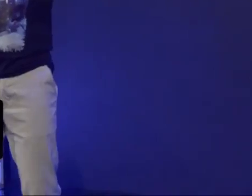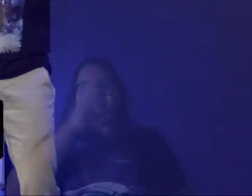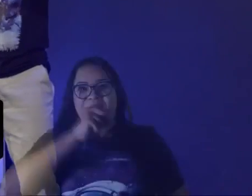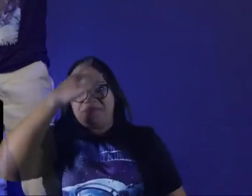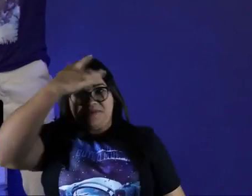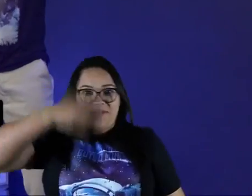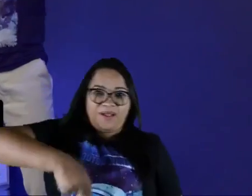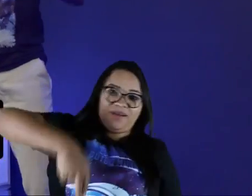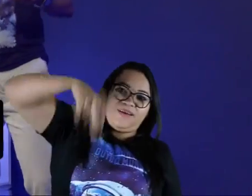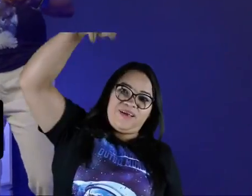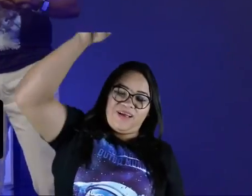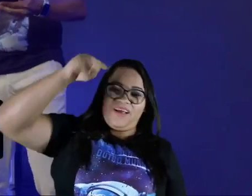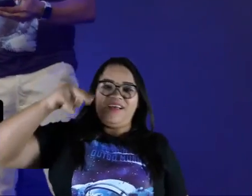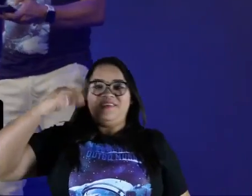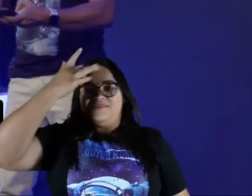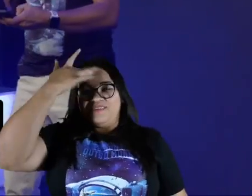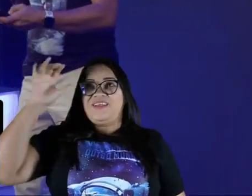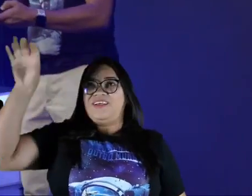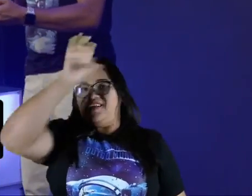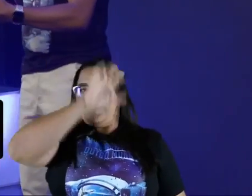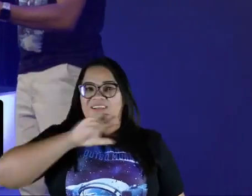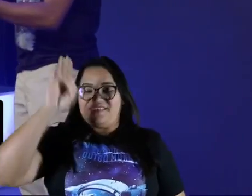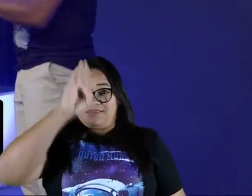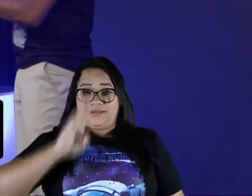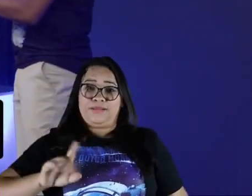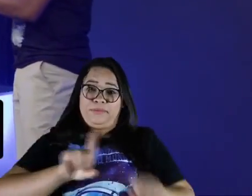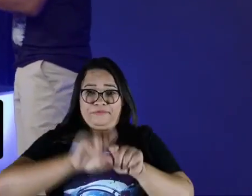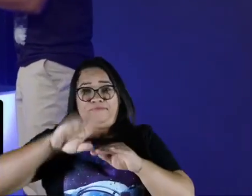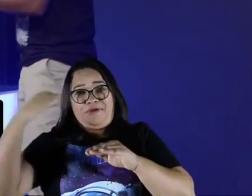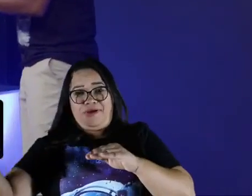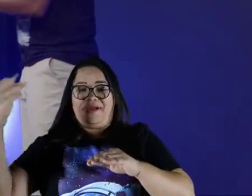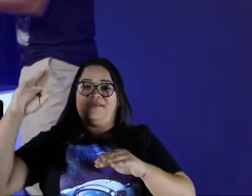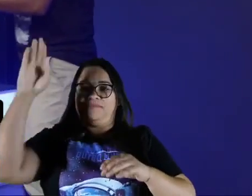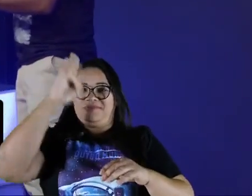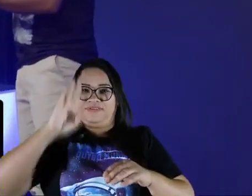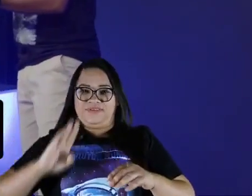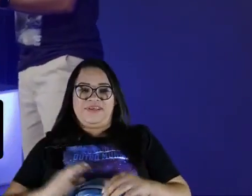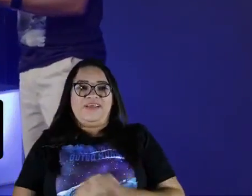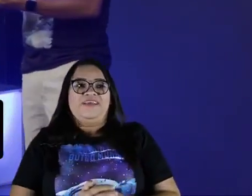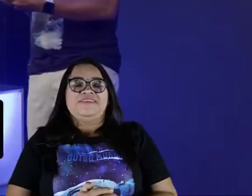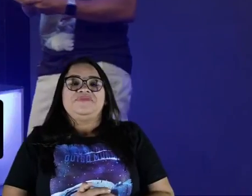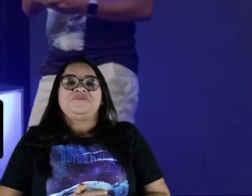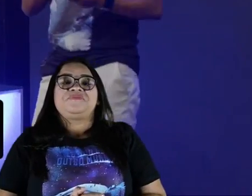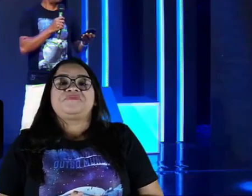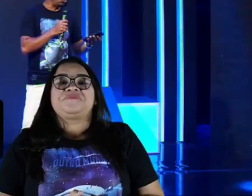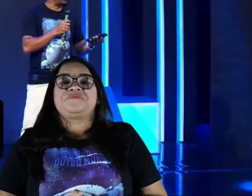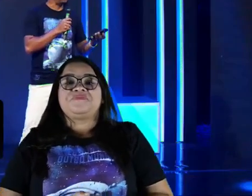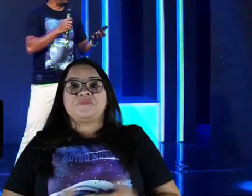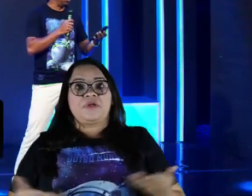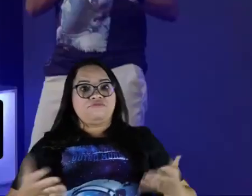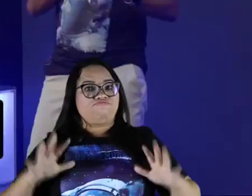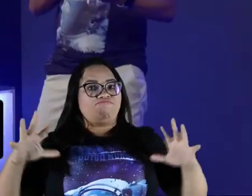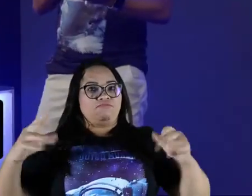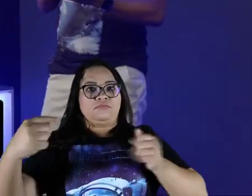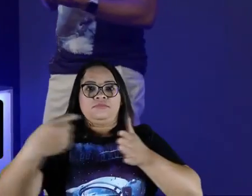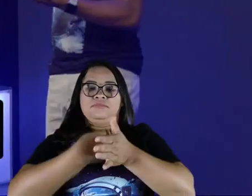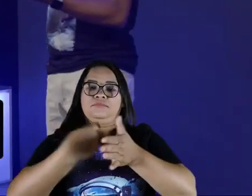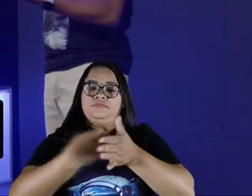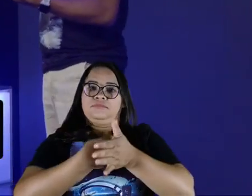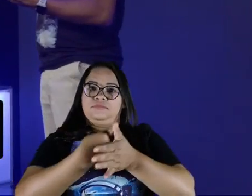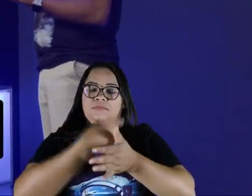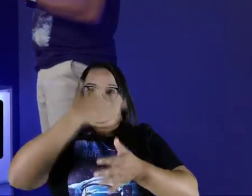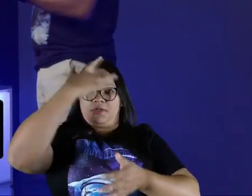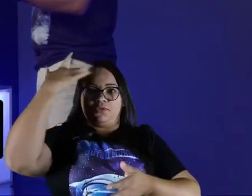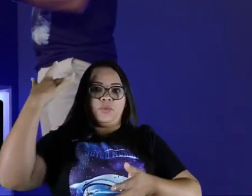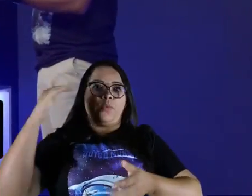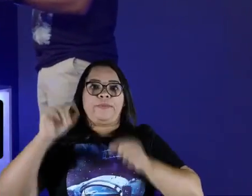do Brasil, povo de fora do Brasil. Estamos aqui, Lígia, sobrecarregando o YouTube. A turma está, agora sabe, de todas as perguntas a que mais